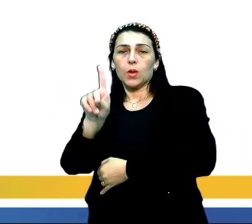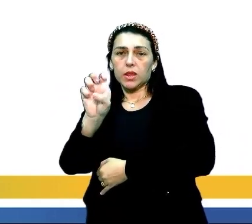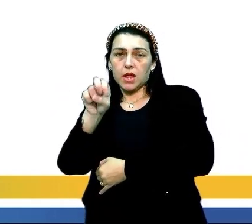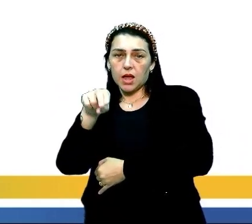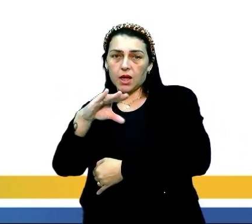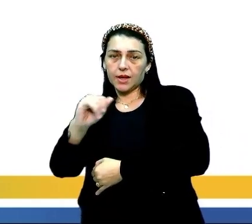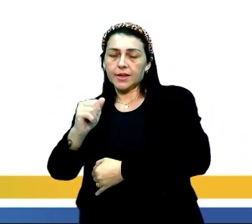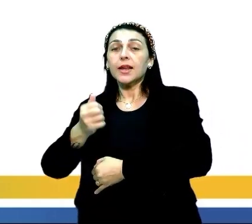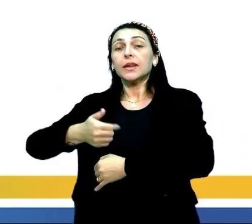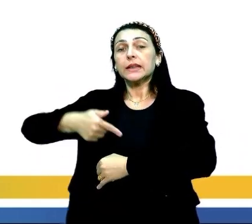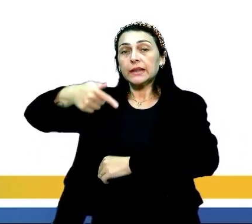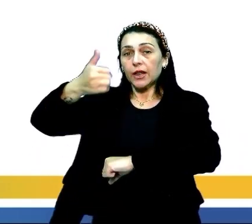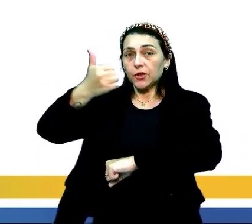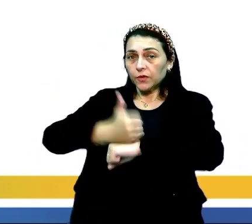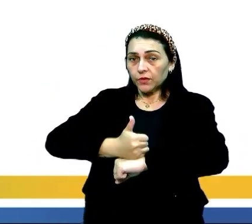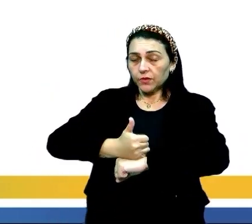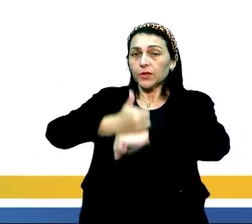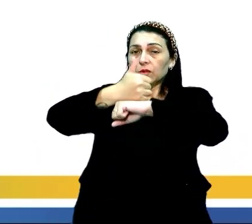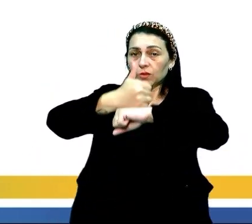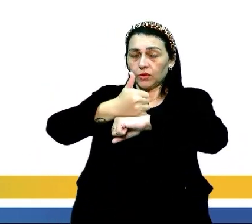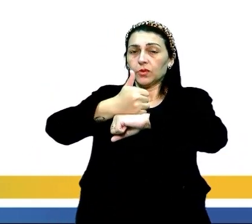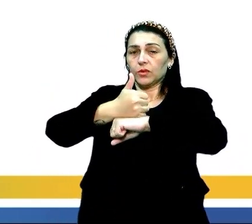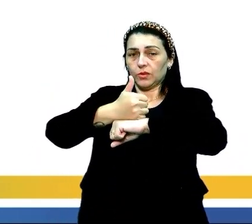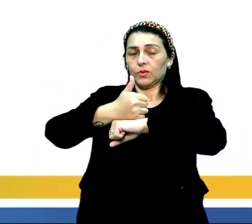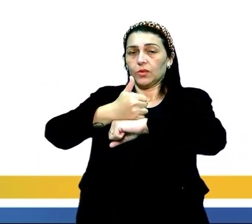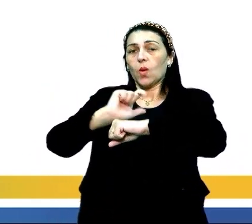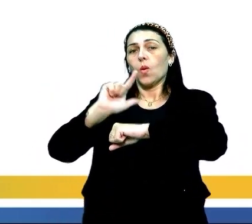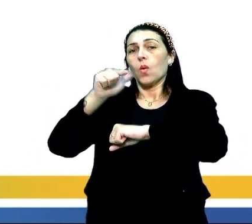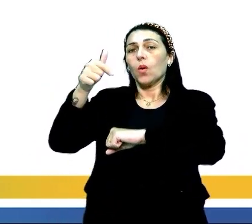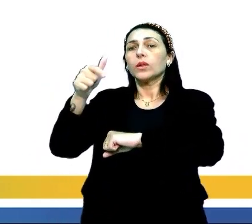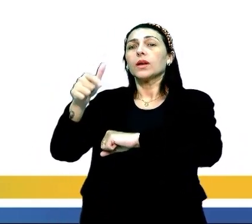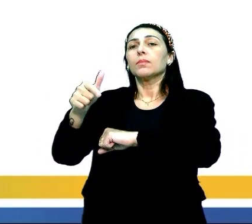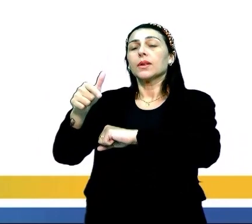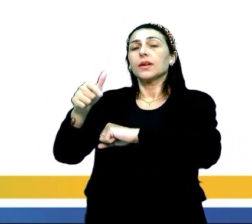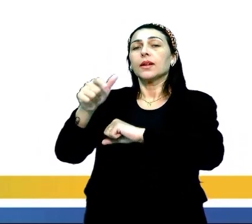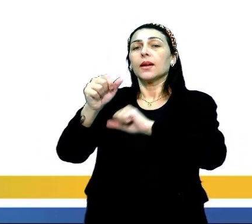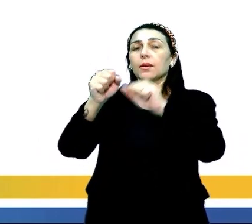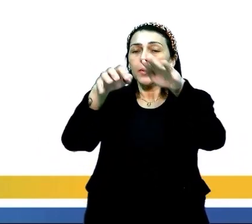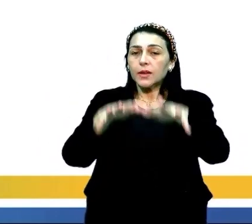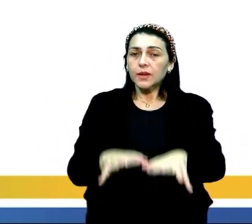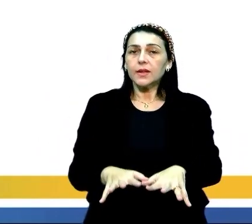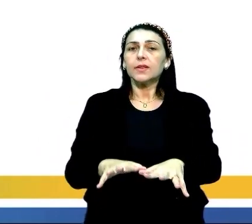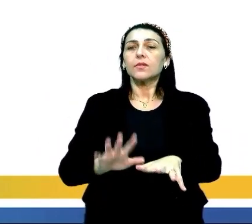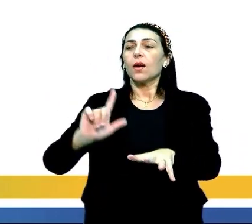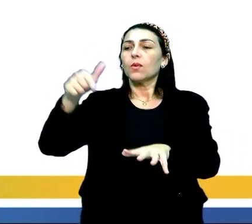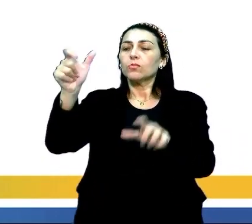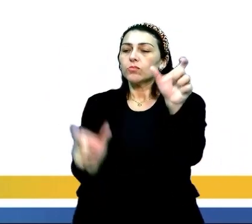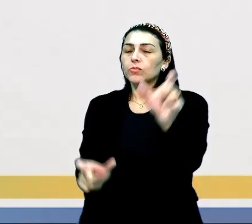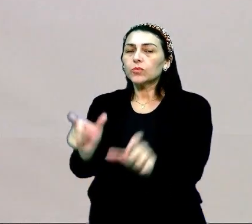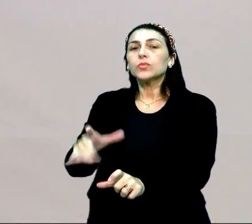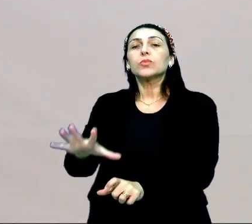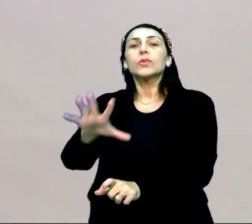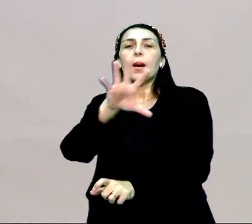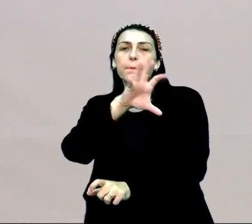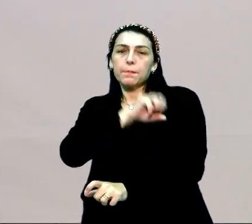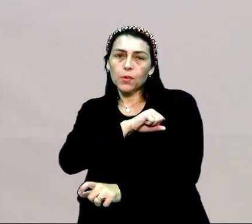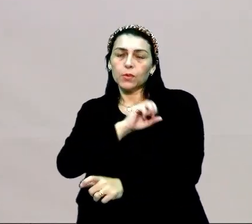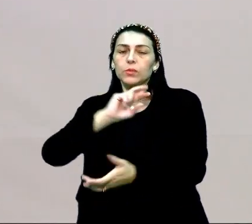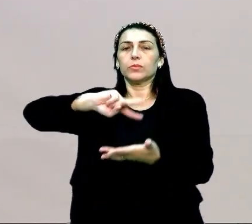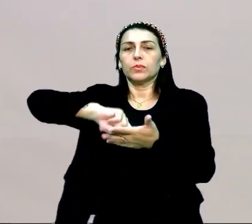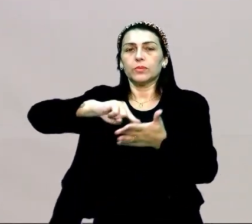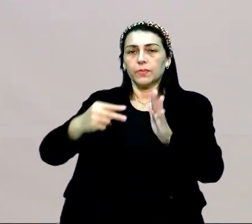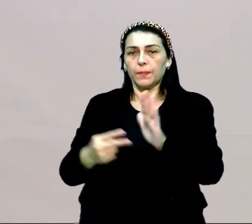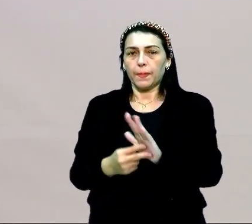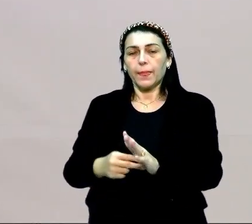virtudes. Outros para edificarem os outros, e isso é amor, isso é caridade. Lembrando que a